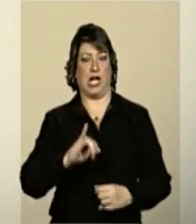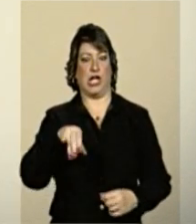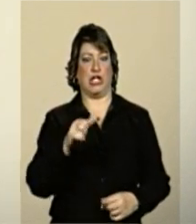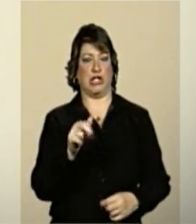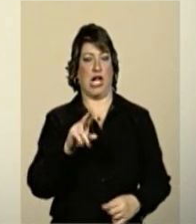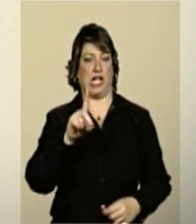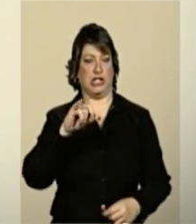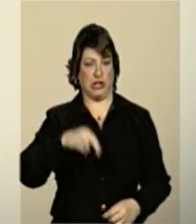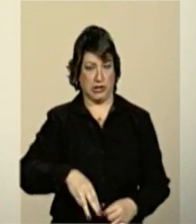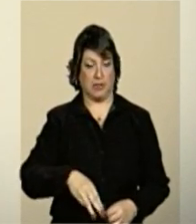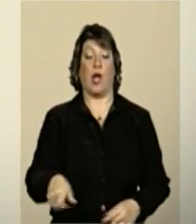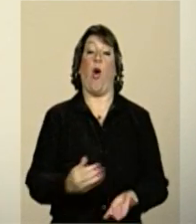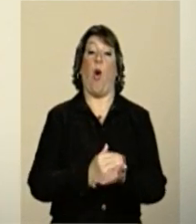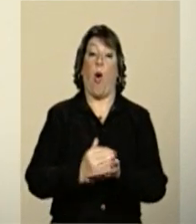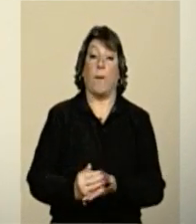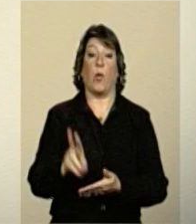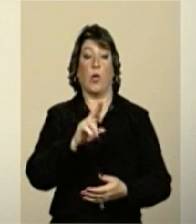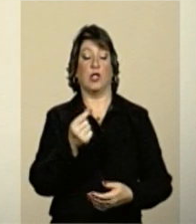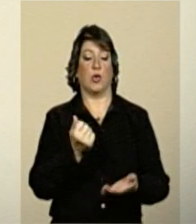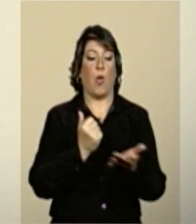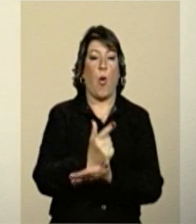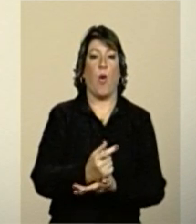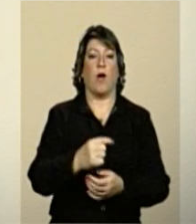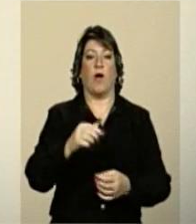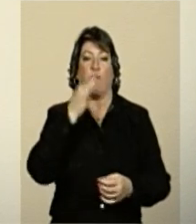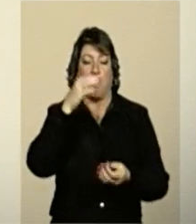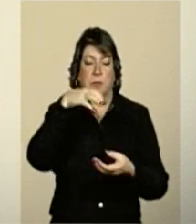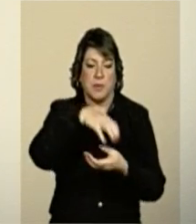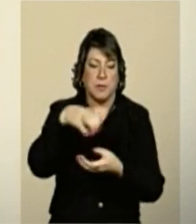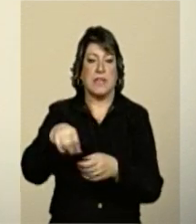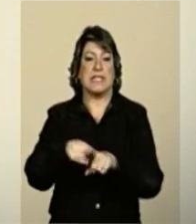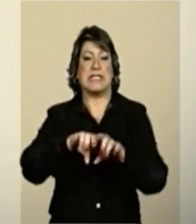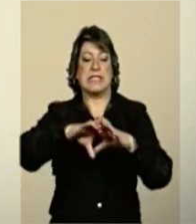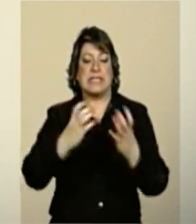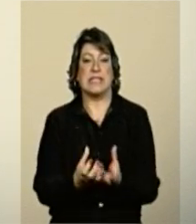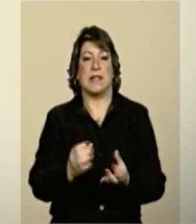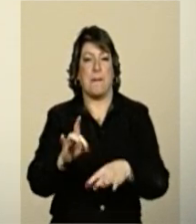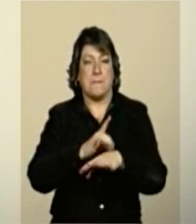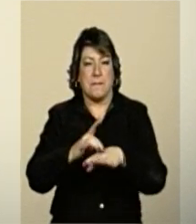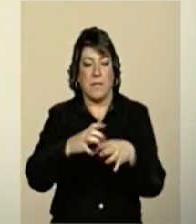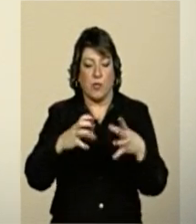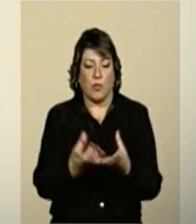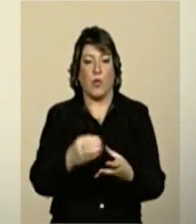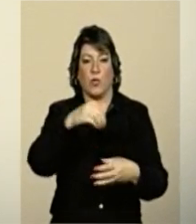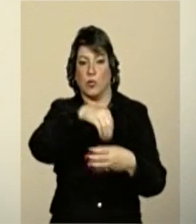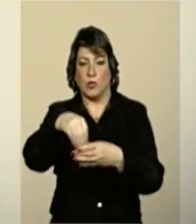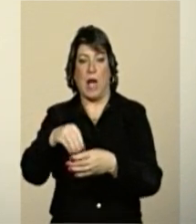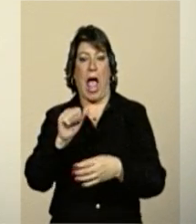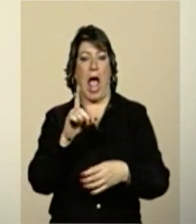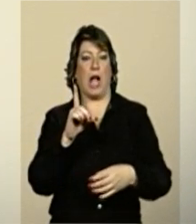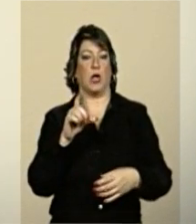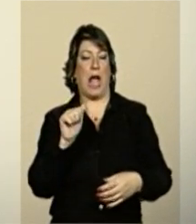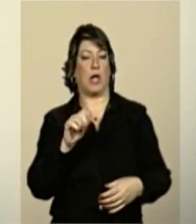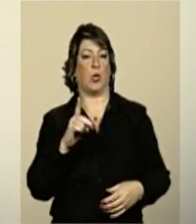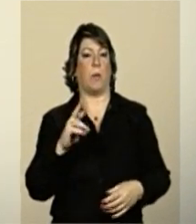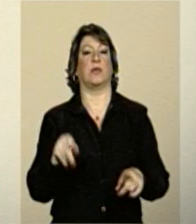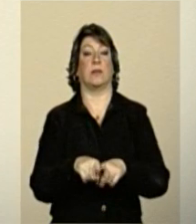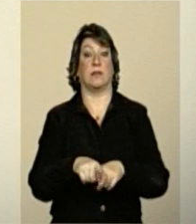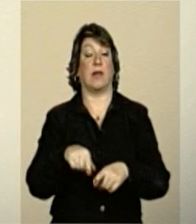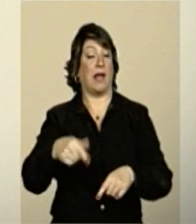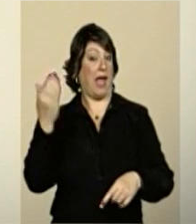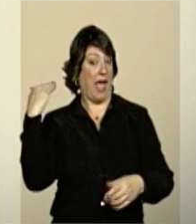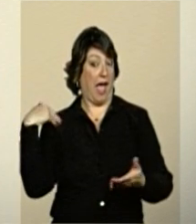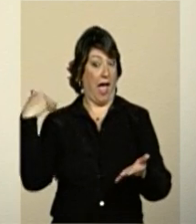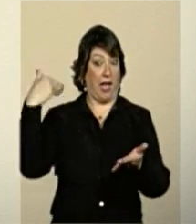usando dinheiro para comprar mudas, adubos e os saquinhos de embalagem. De lá para cá, o seu Josenildo e a dona Maria